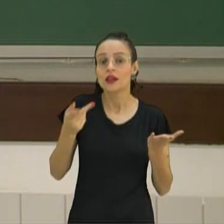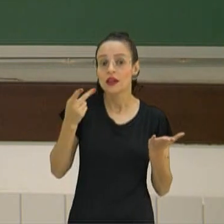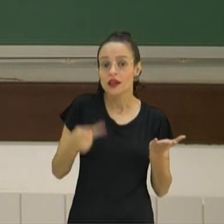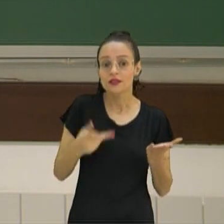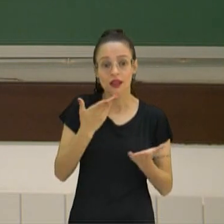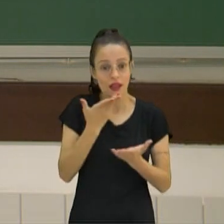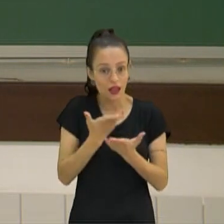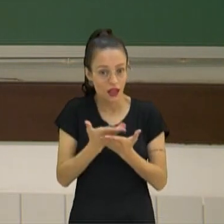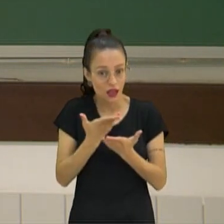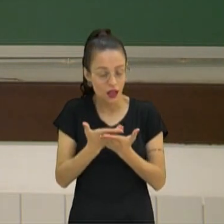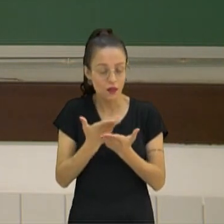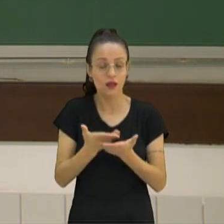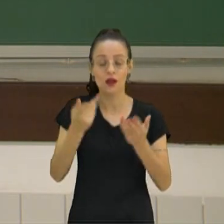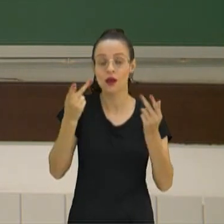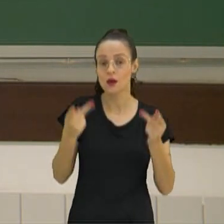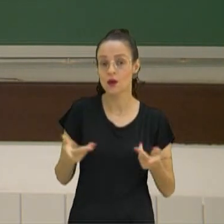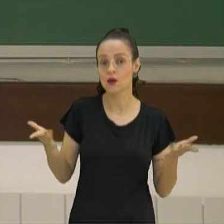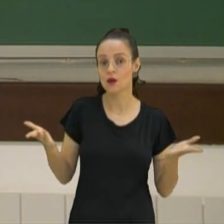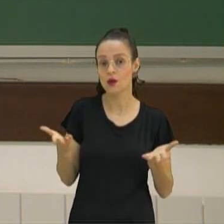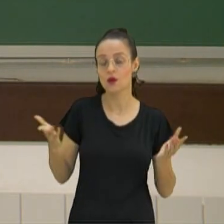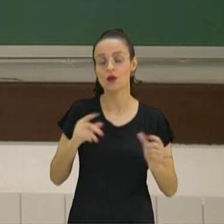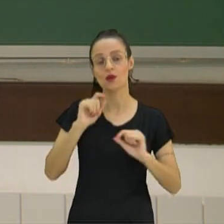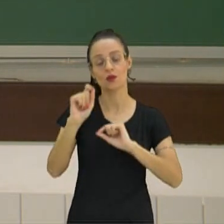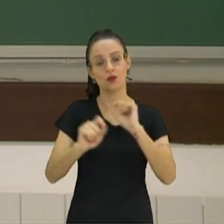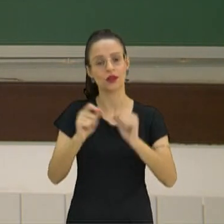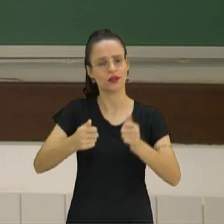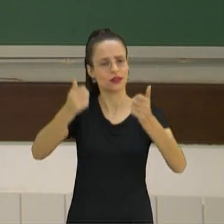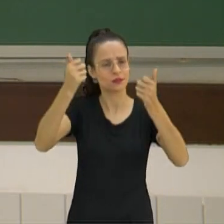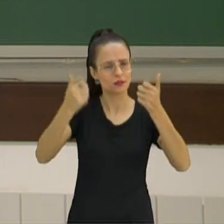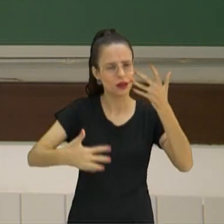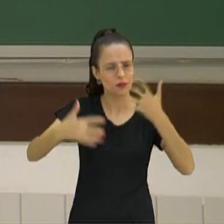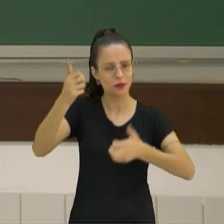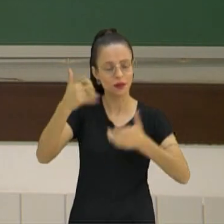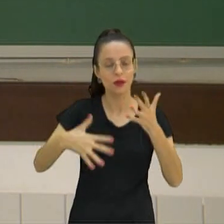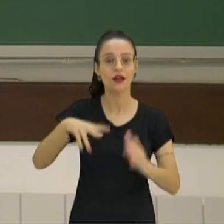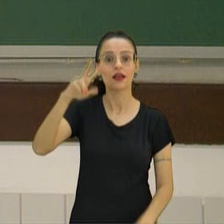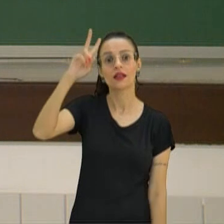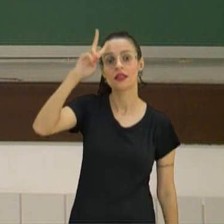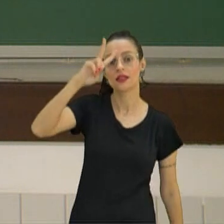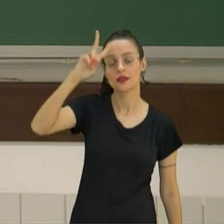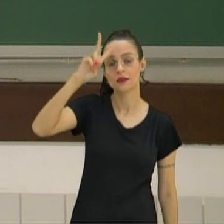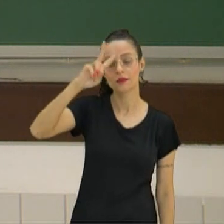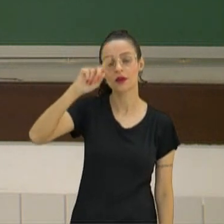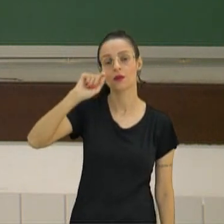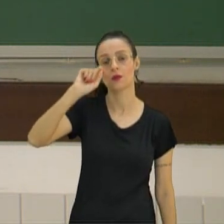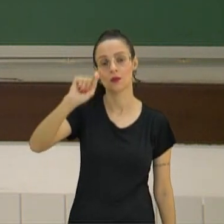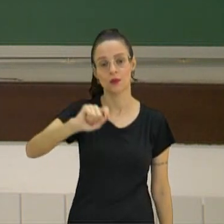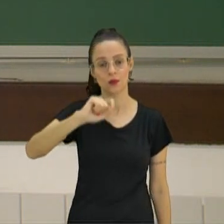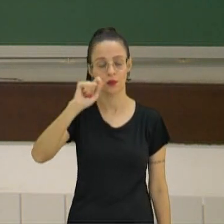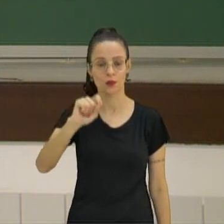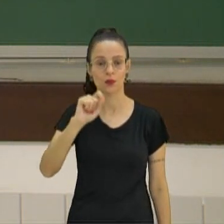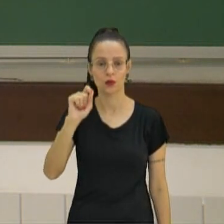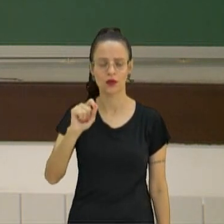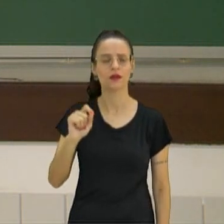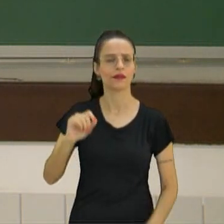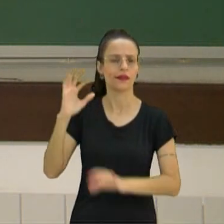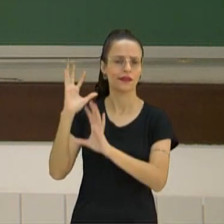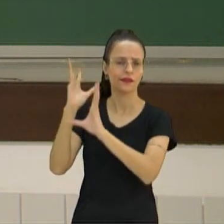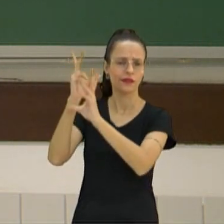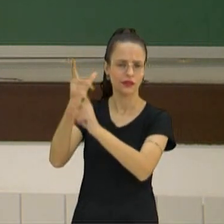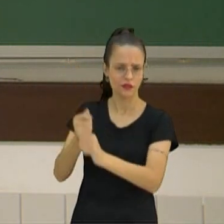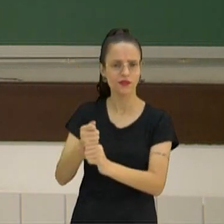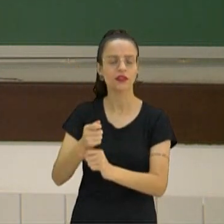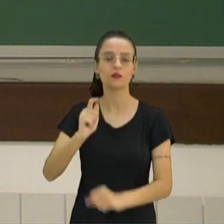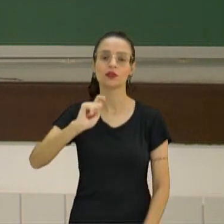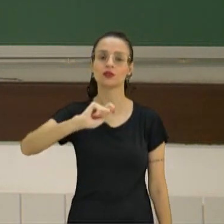aula de hoje, então, o que a gente vai falar? A gente vai relembrar algumas coisas também, é uma aula de nivelamento,